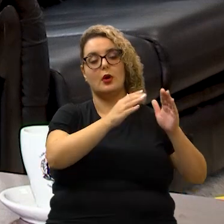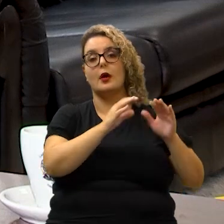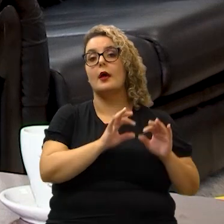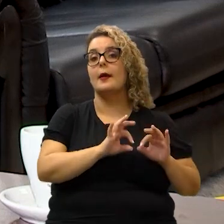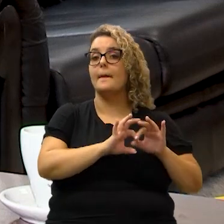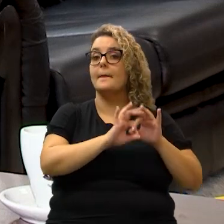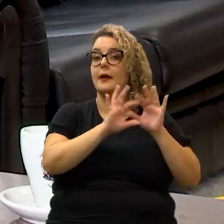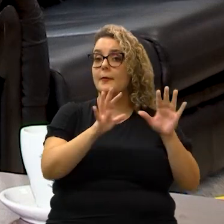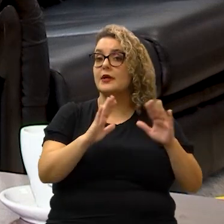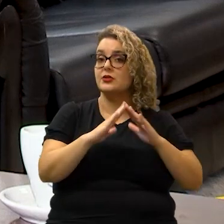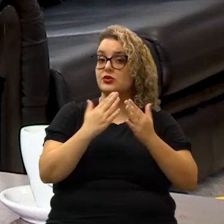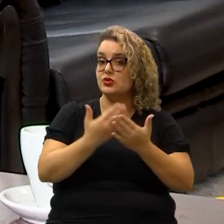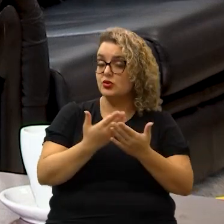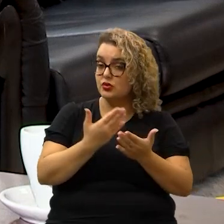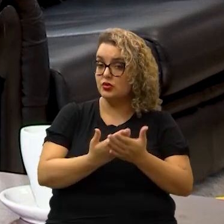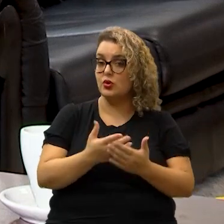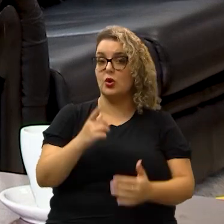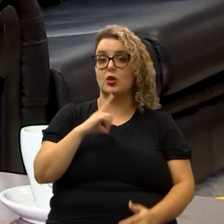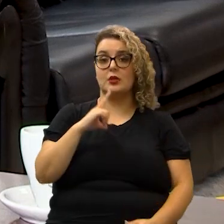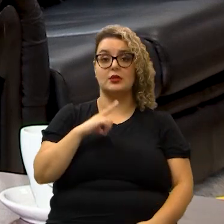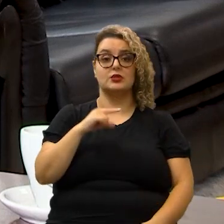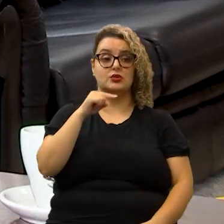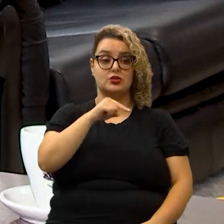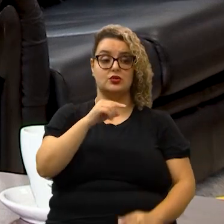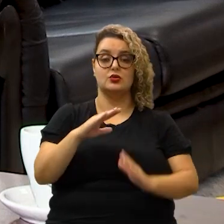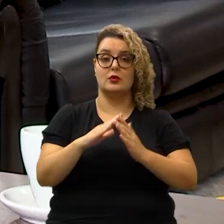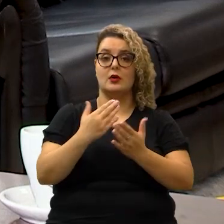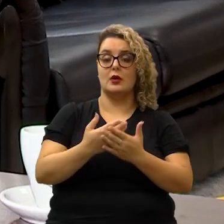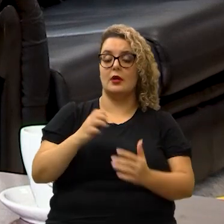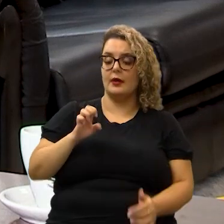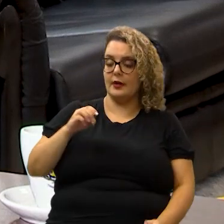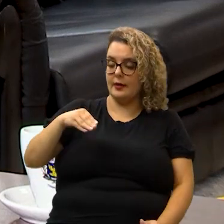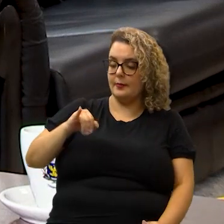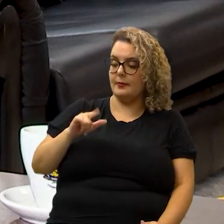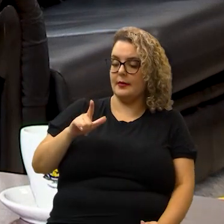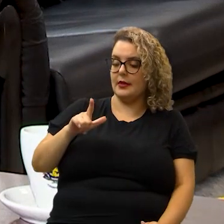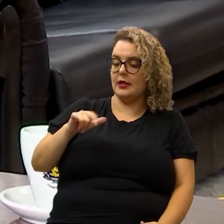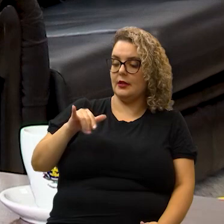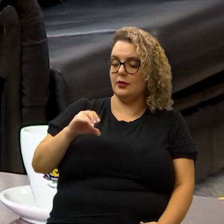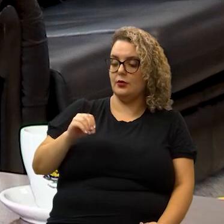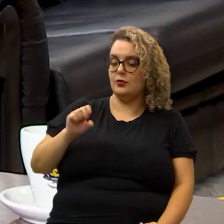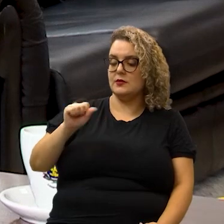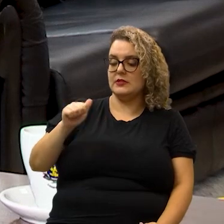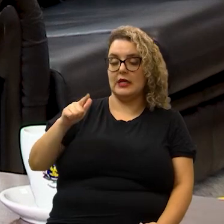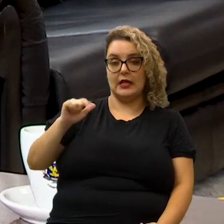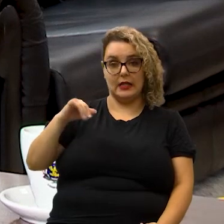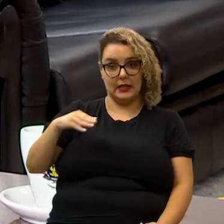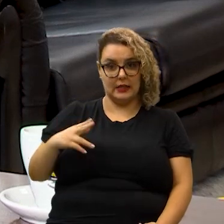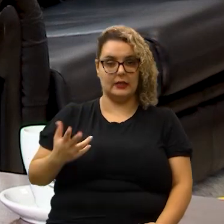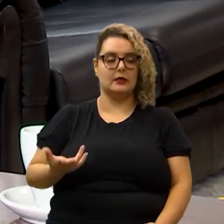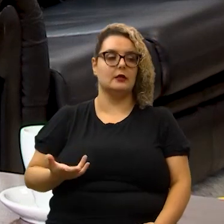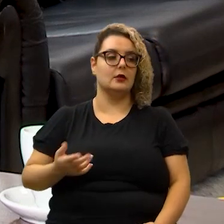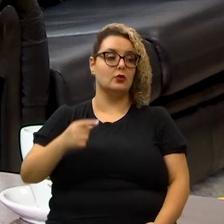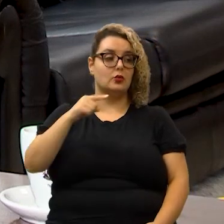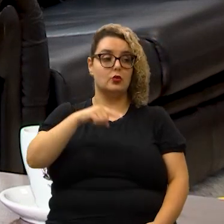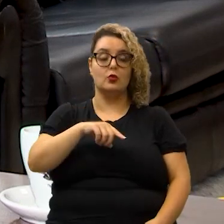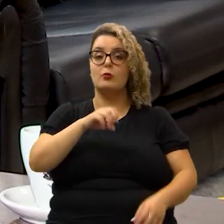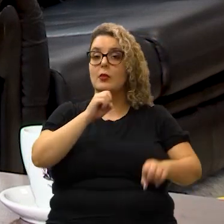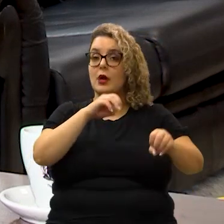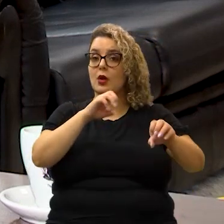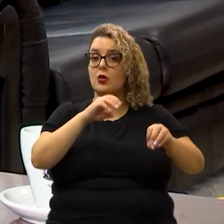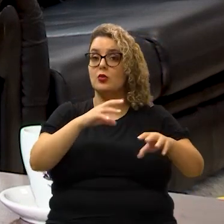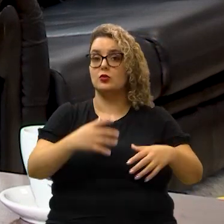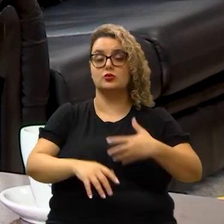escolas, e tínhamos ali uma escola, Emílio José Salim, com os alunos, numa aula de educação ambiental ao ar